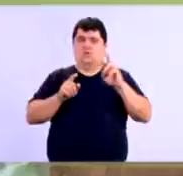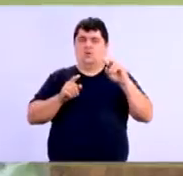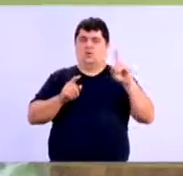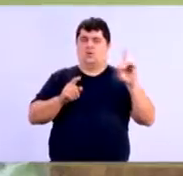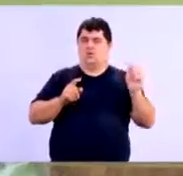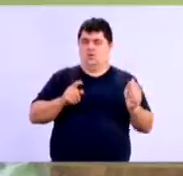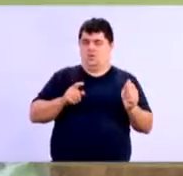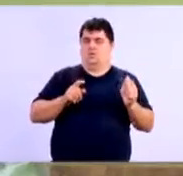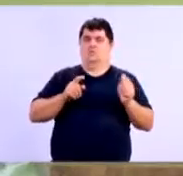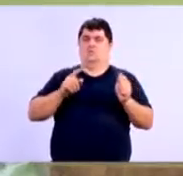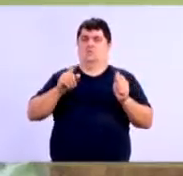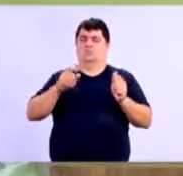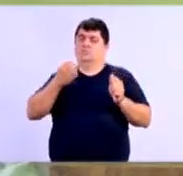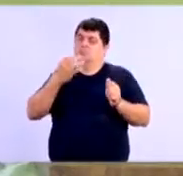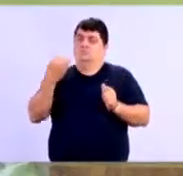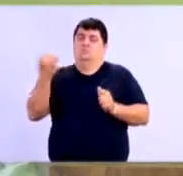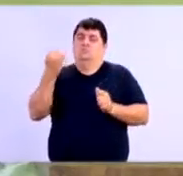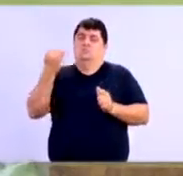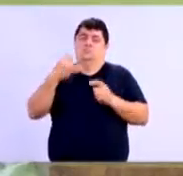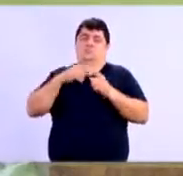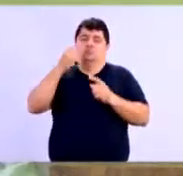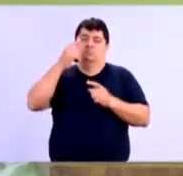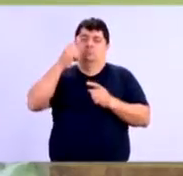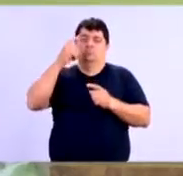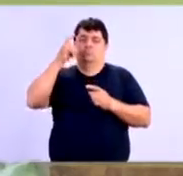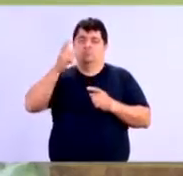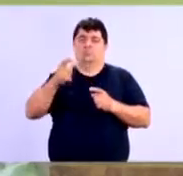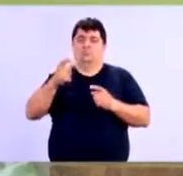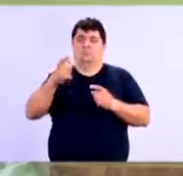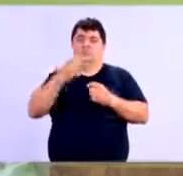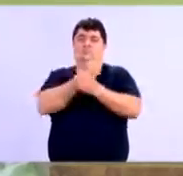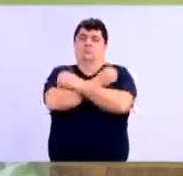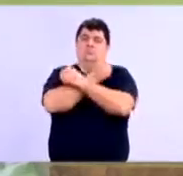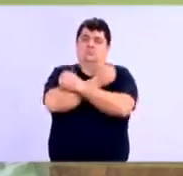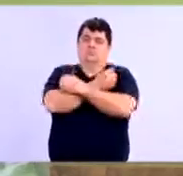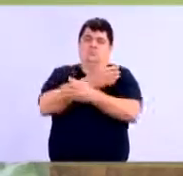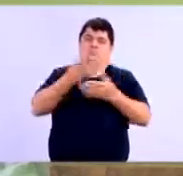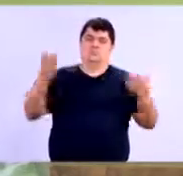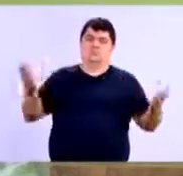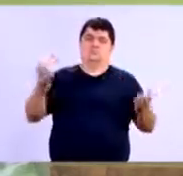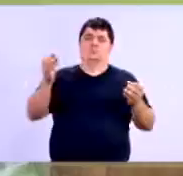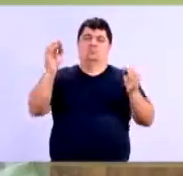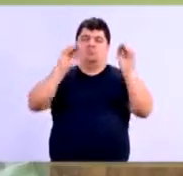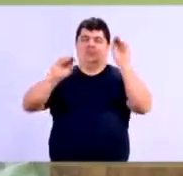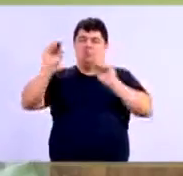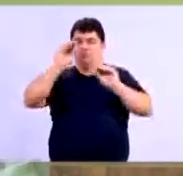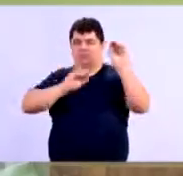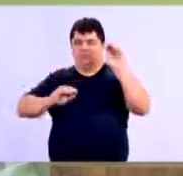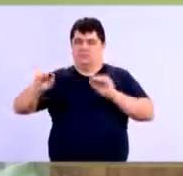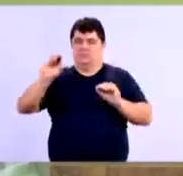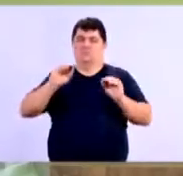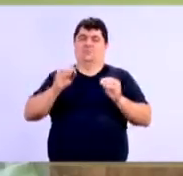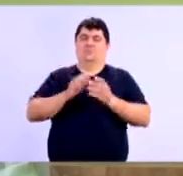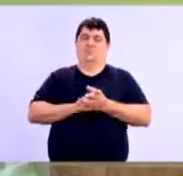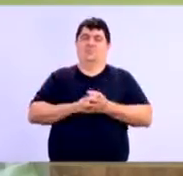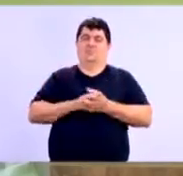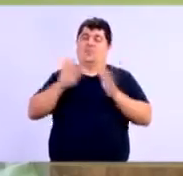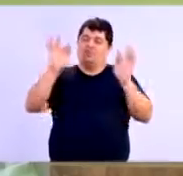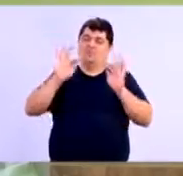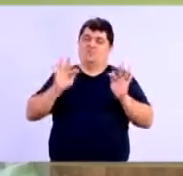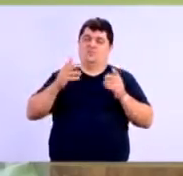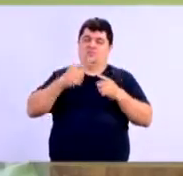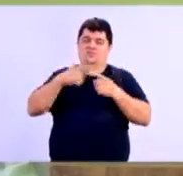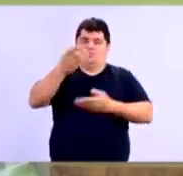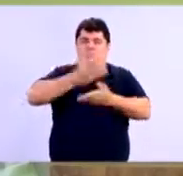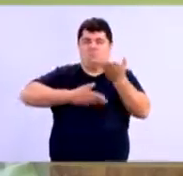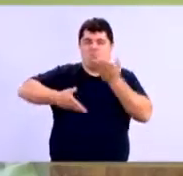empresa. Isso é bem interessante. Estão pedindo muitos abraços, muitos beijos, né? E a gente está bem feliz pela participação